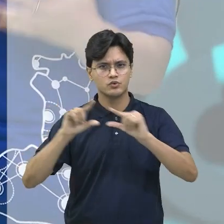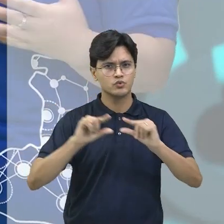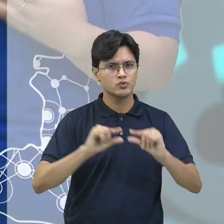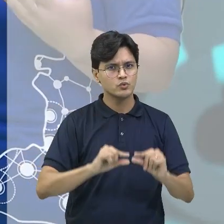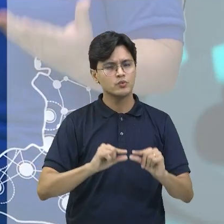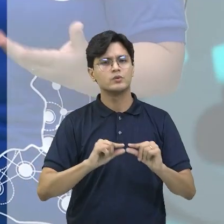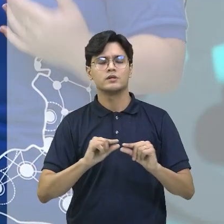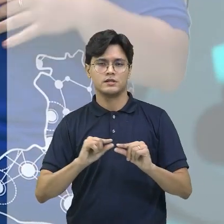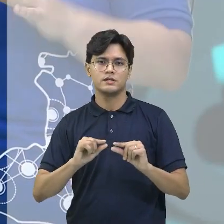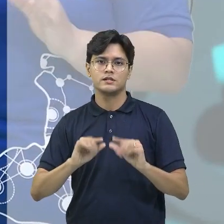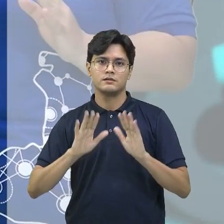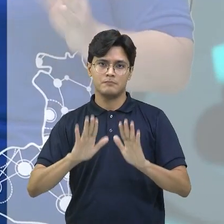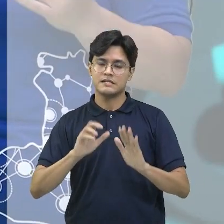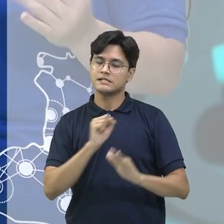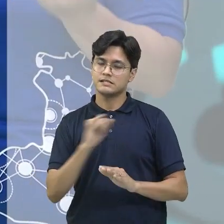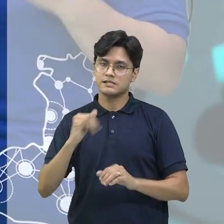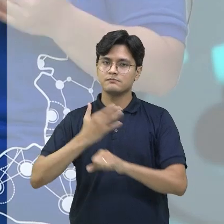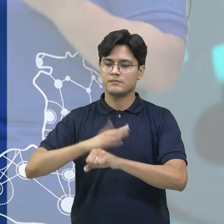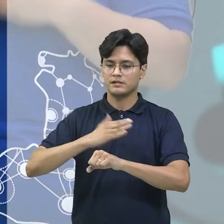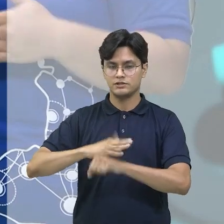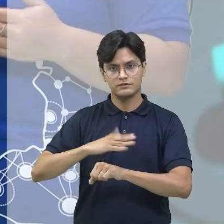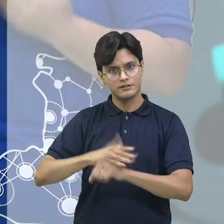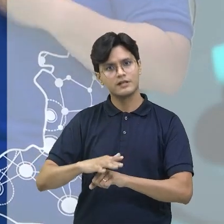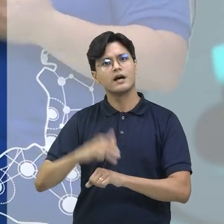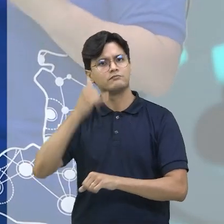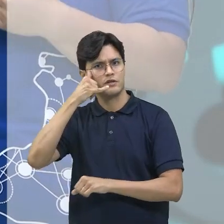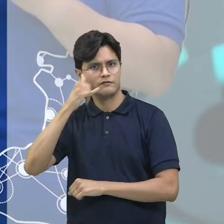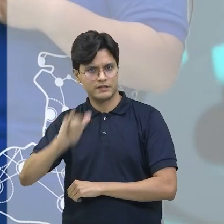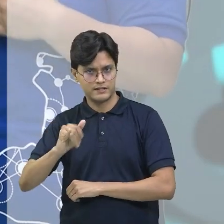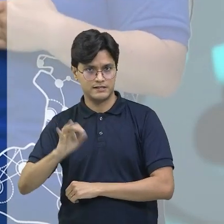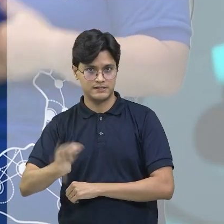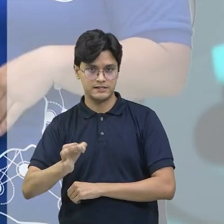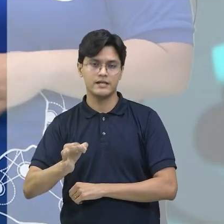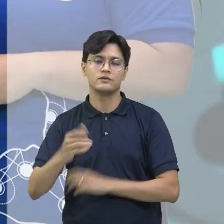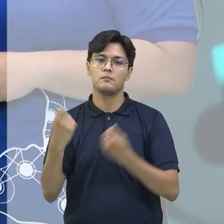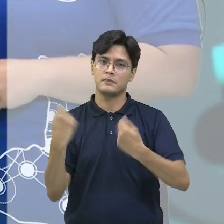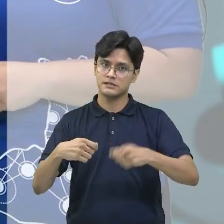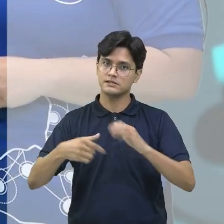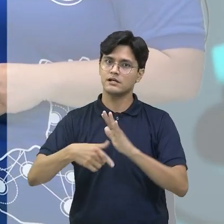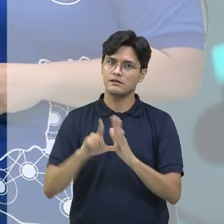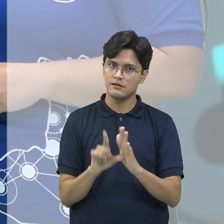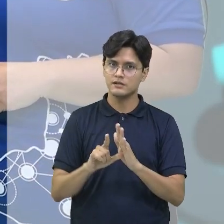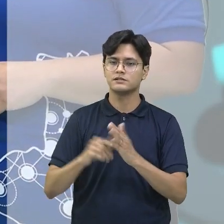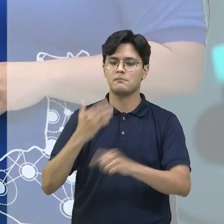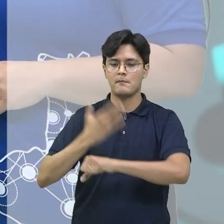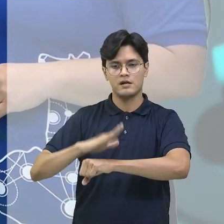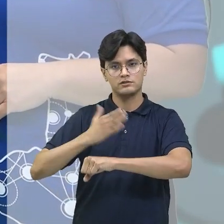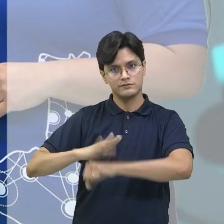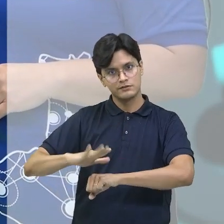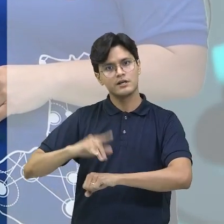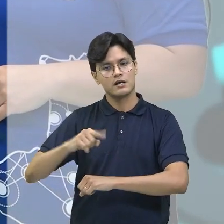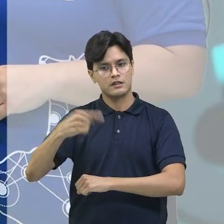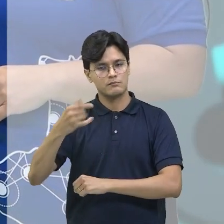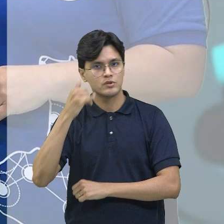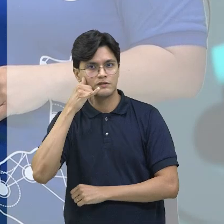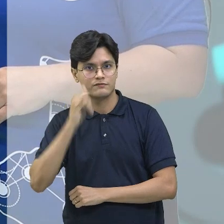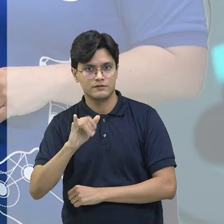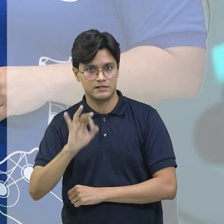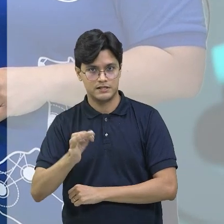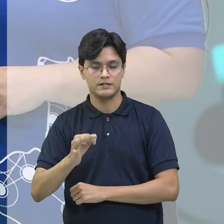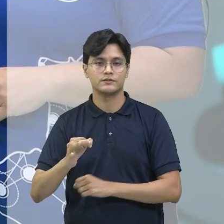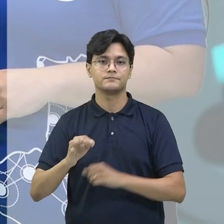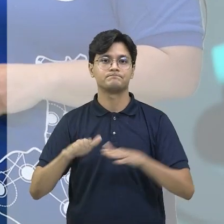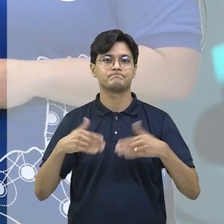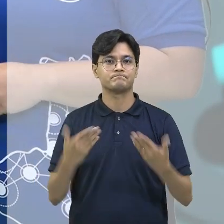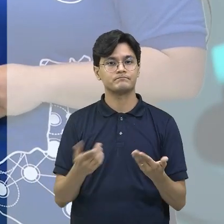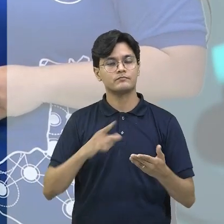não tiver essas capacidades, pelo contrário, tem que prevenir, tem que fazer antes, né, os exercícios. Outro benefício é o